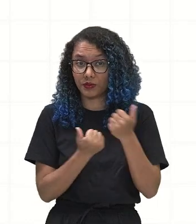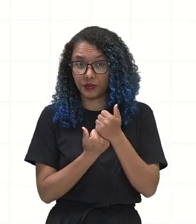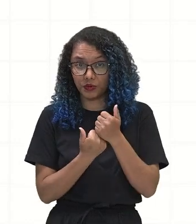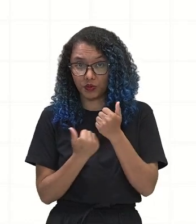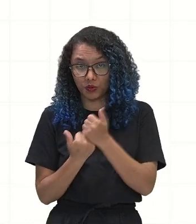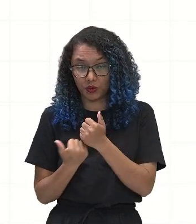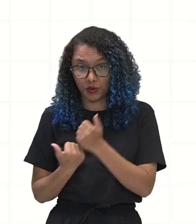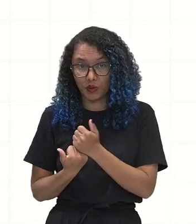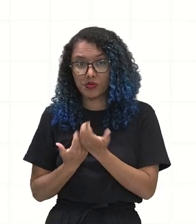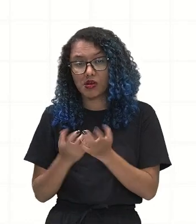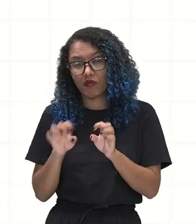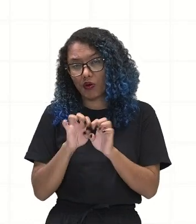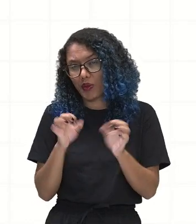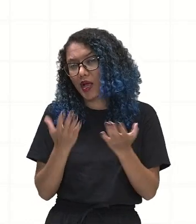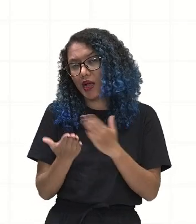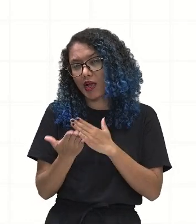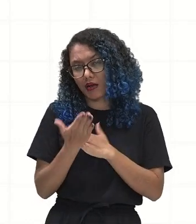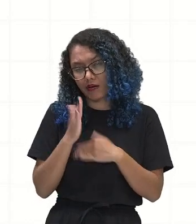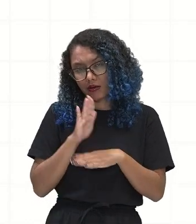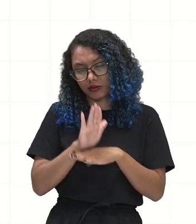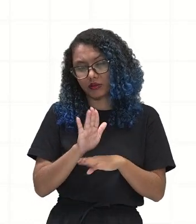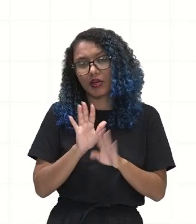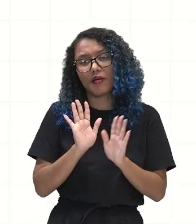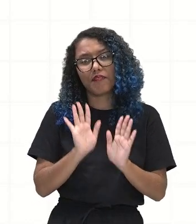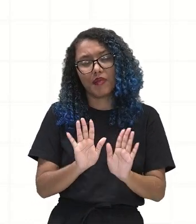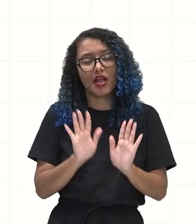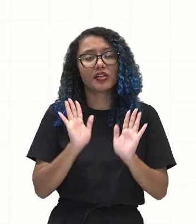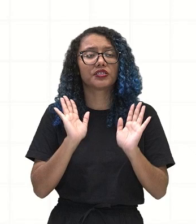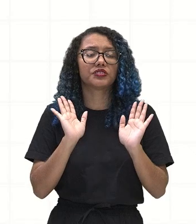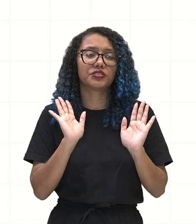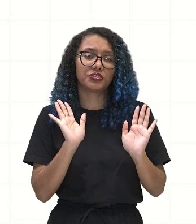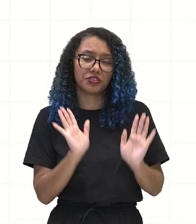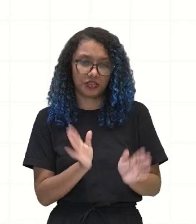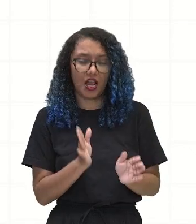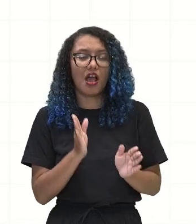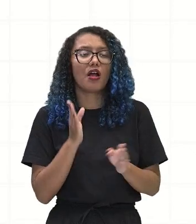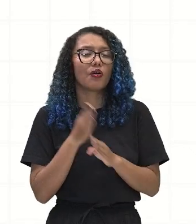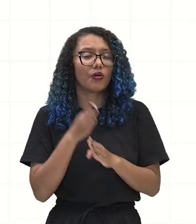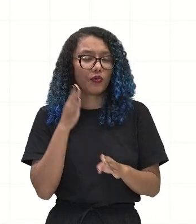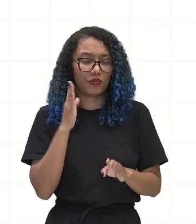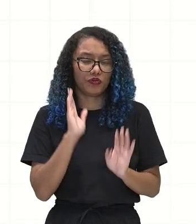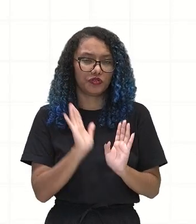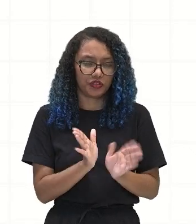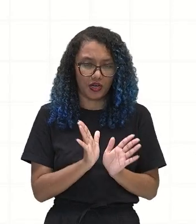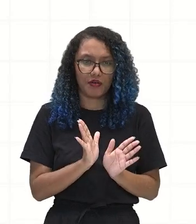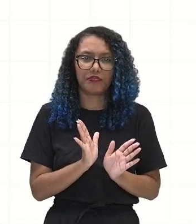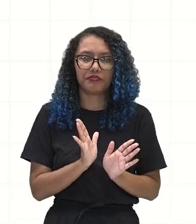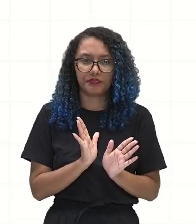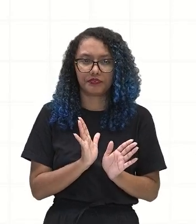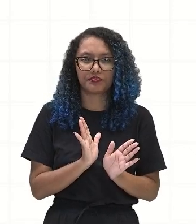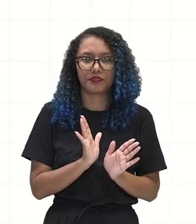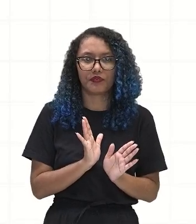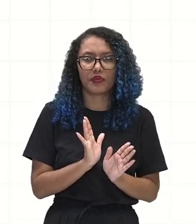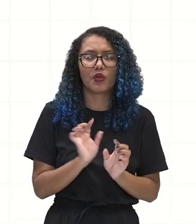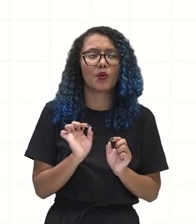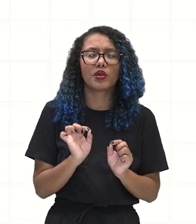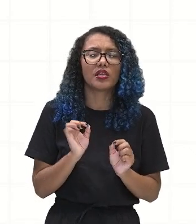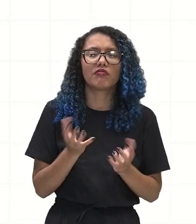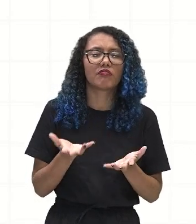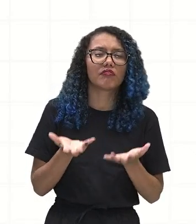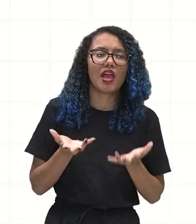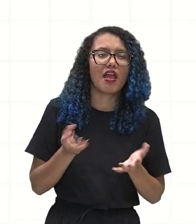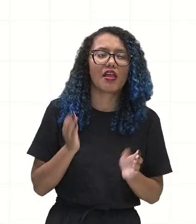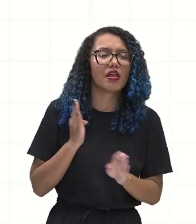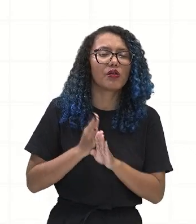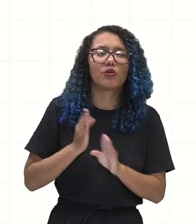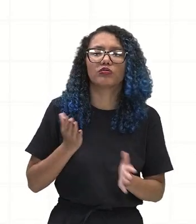para ajudar, né? Mas a gente nós já conseguimos identificar aqui, né? Então, o que nós queremos encontrar? Eu